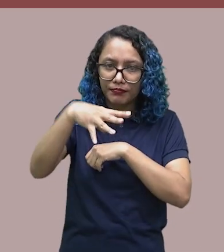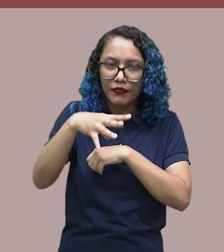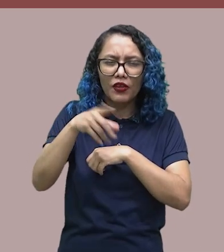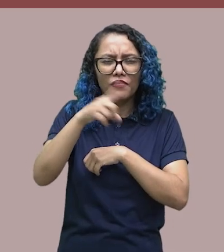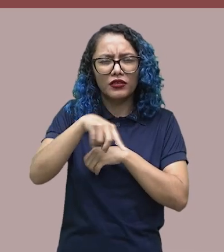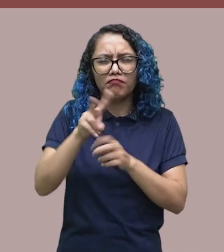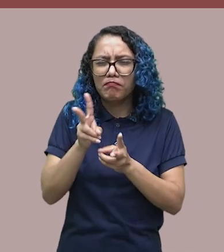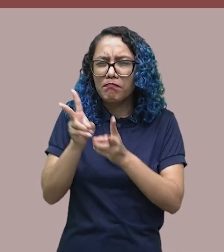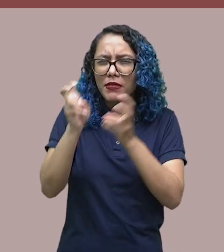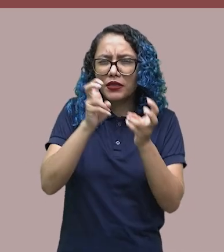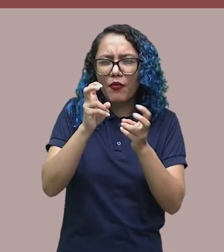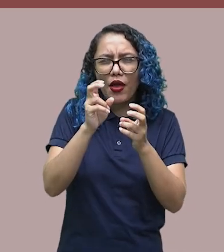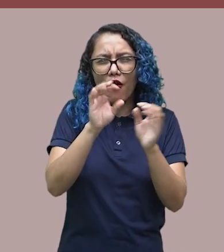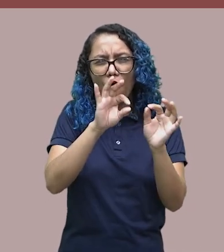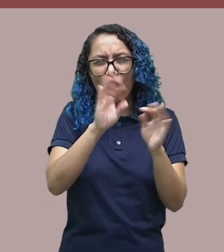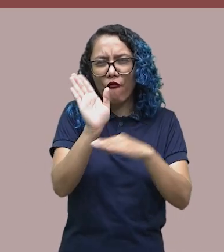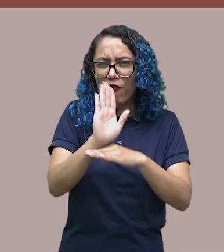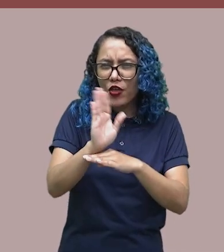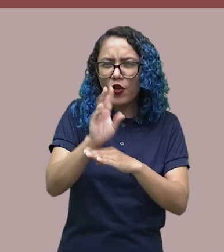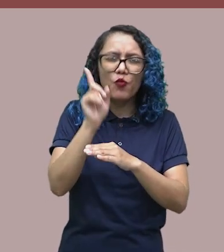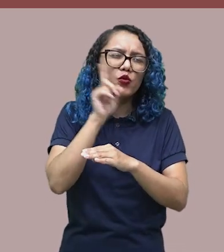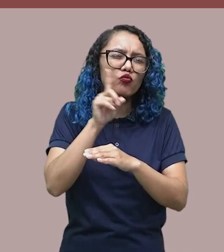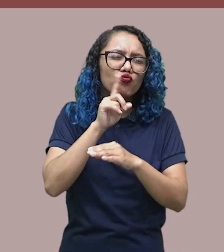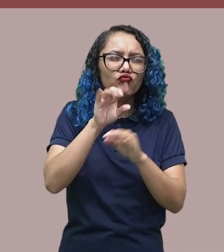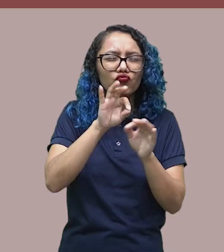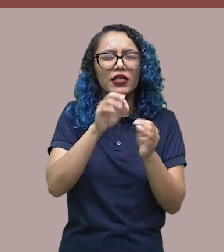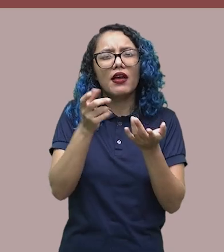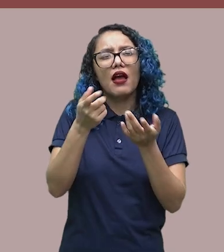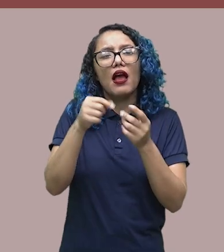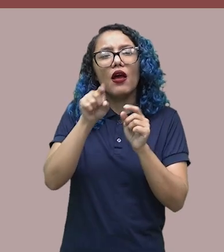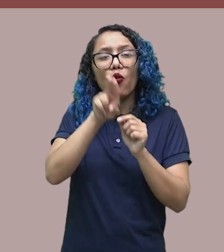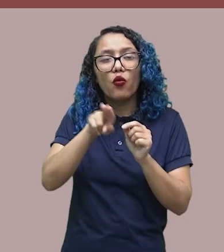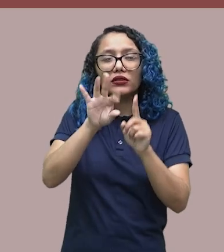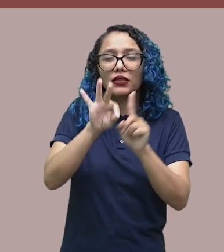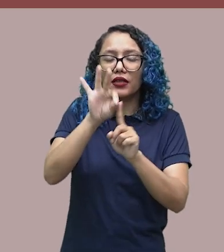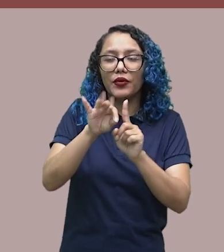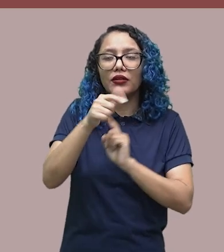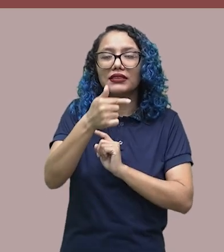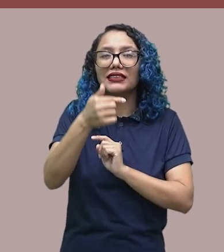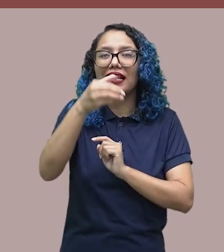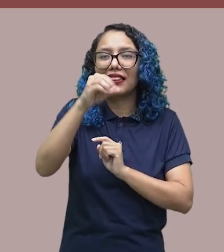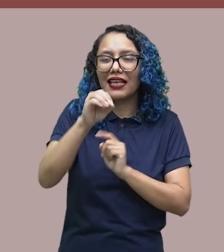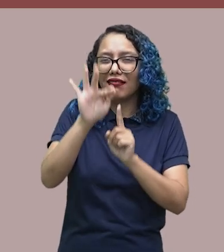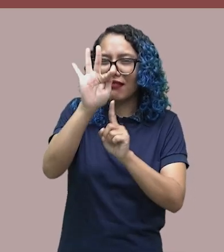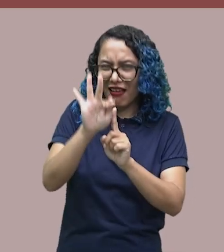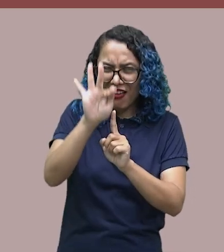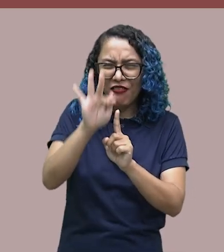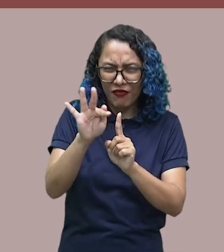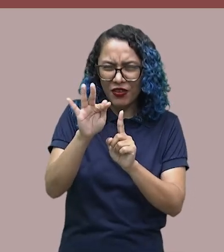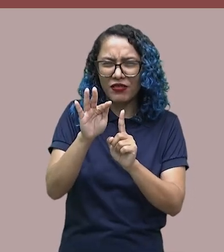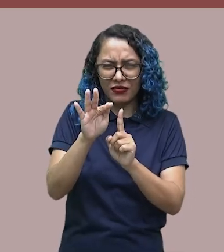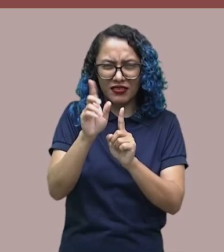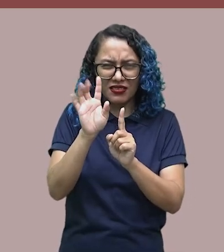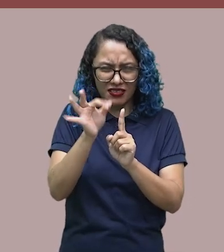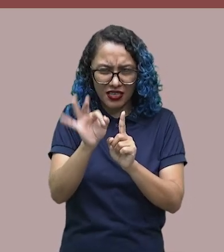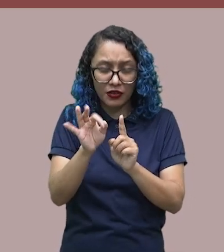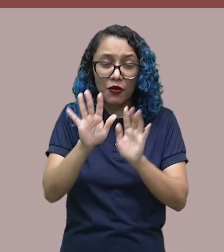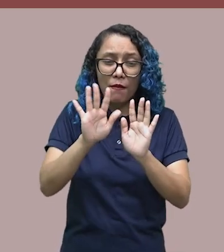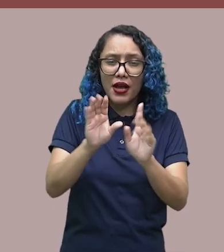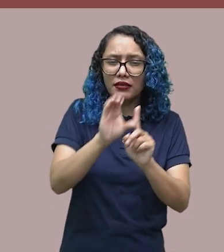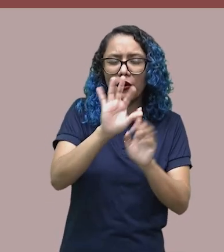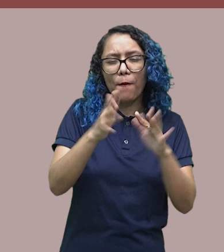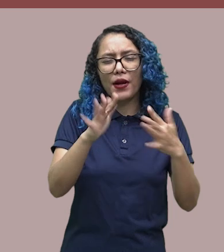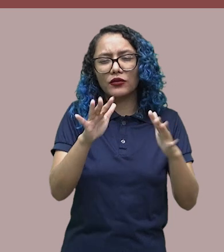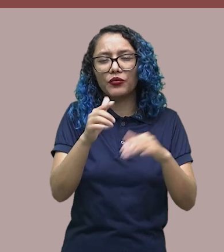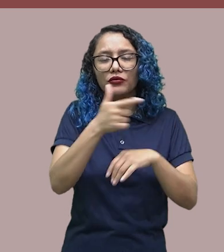você já percebeu que nos filmes americanos eles falam temperaturas como 70 graus Fahrenheit, mas em Celsius isso seria